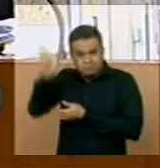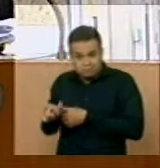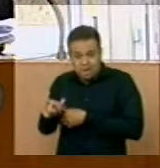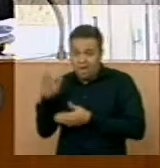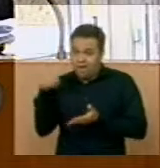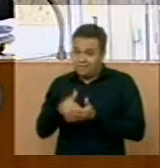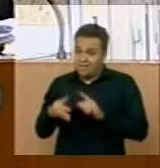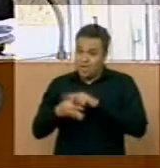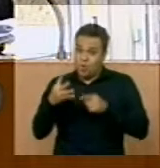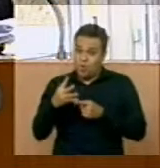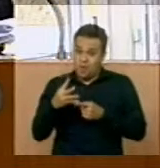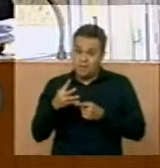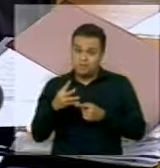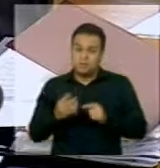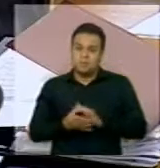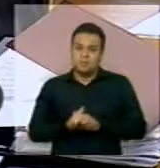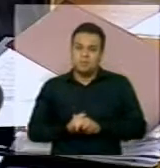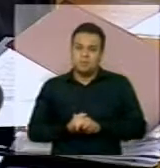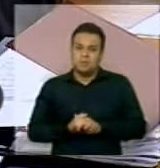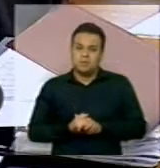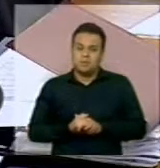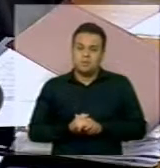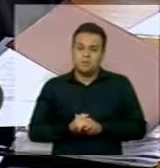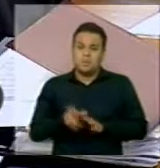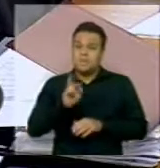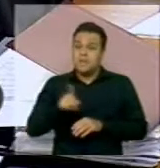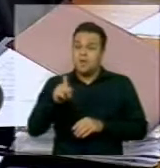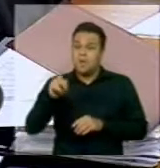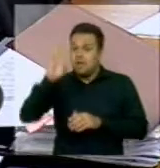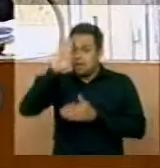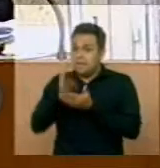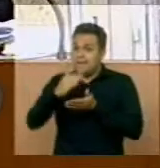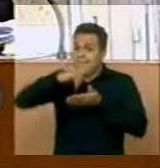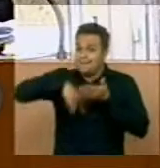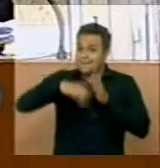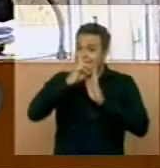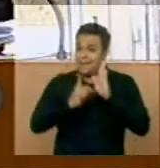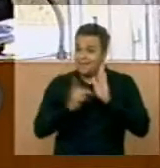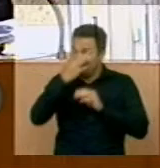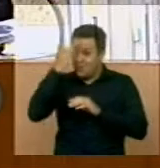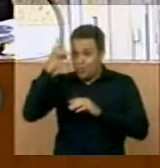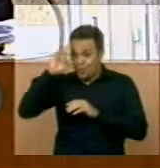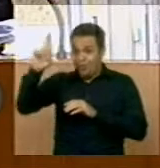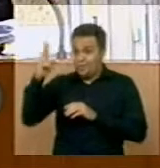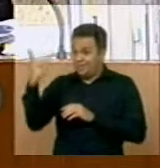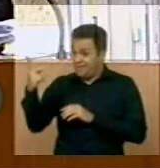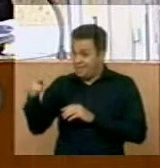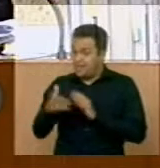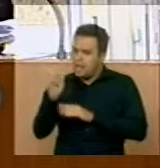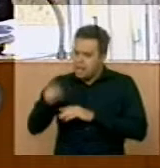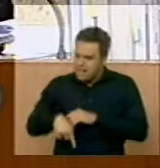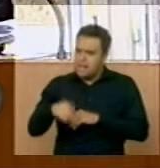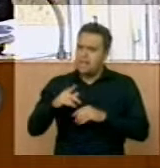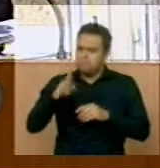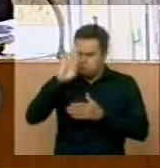4 módulos fiscais. A presunção juris tanto de boa-fé da declaração do ocupante. Exatamente, ele faz presumir a presunção